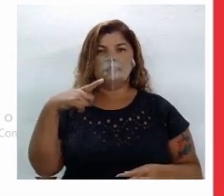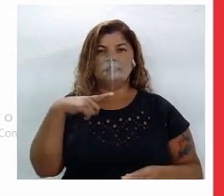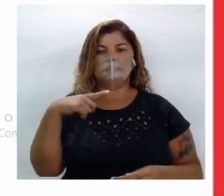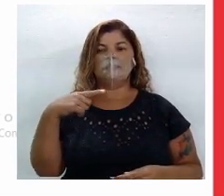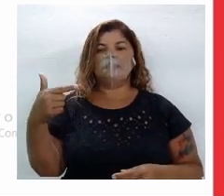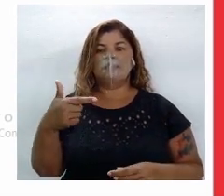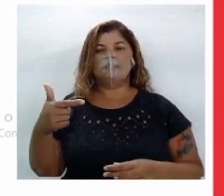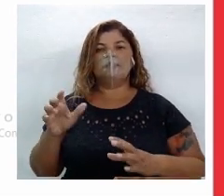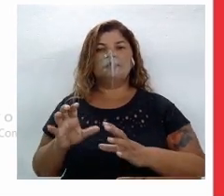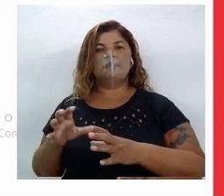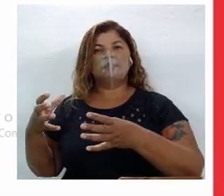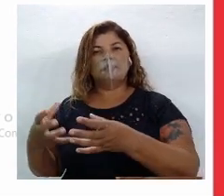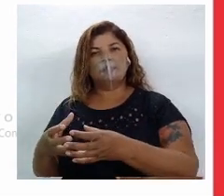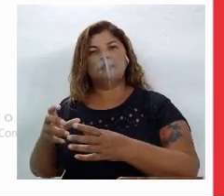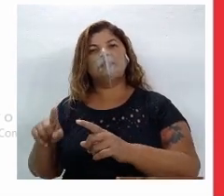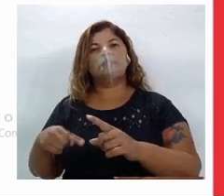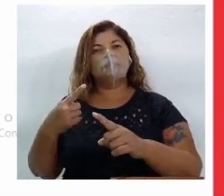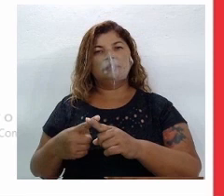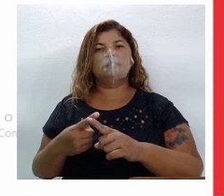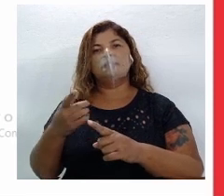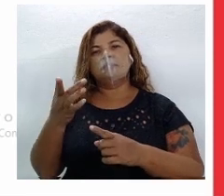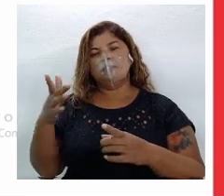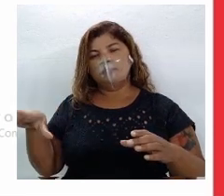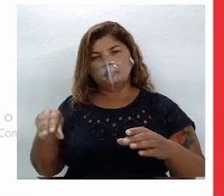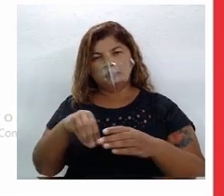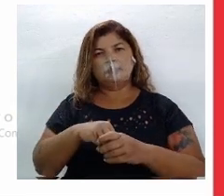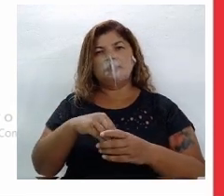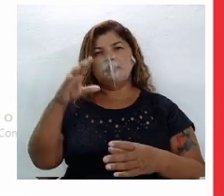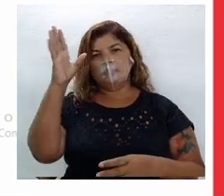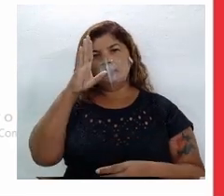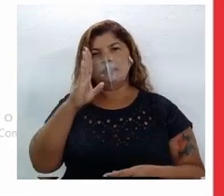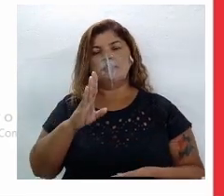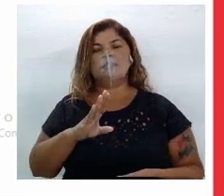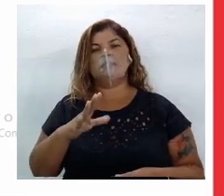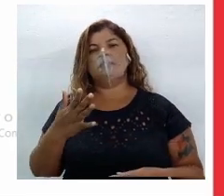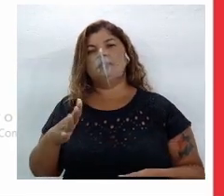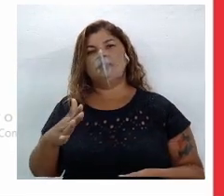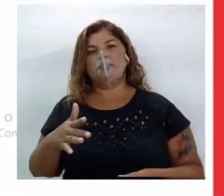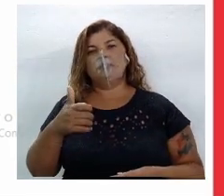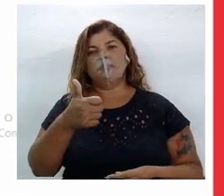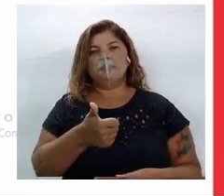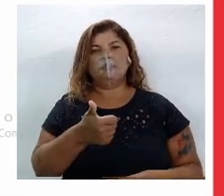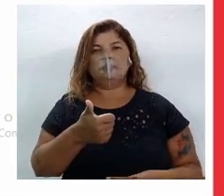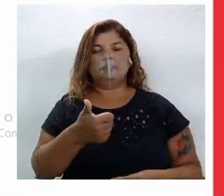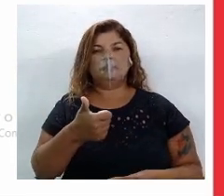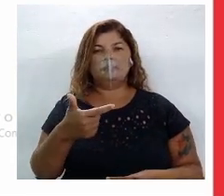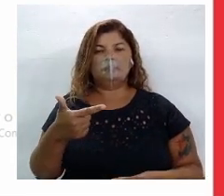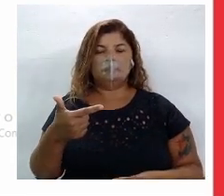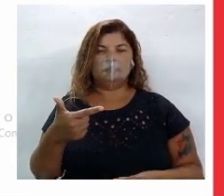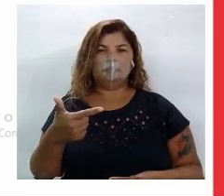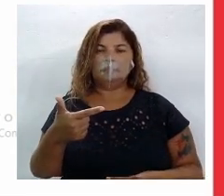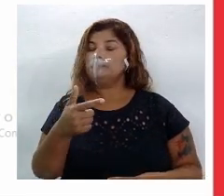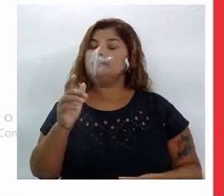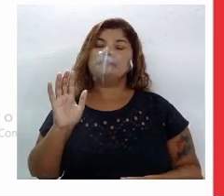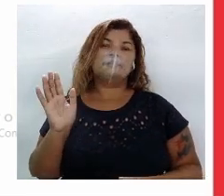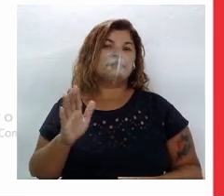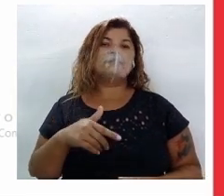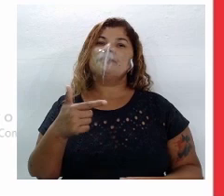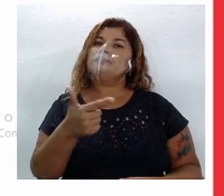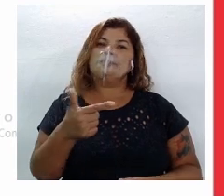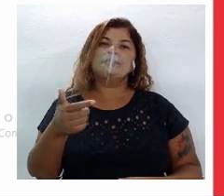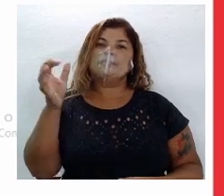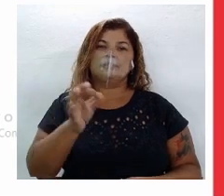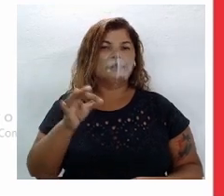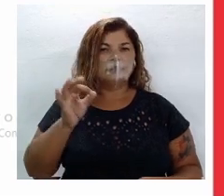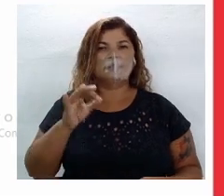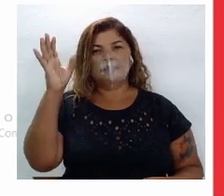protestantes é o segundo grupo com mais adeptos no Brasil. Cerca de 22%